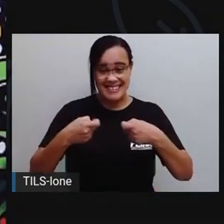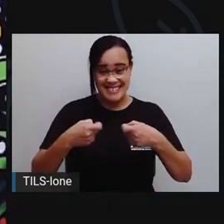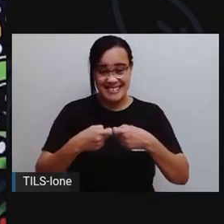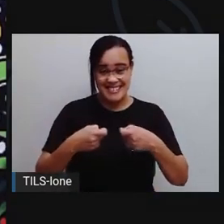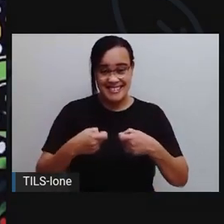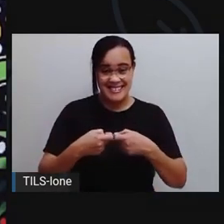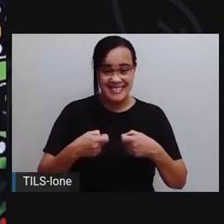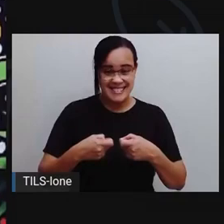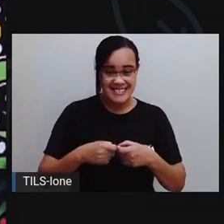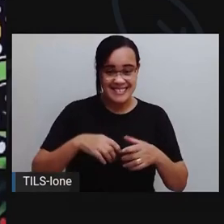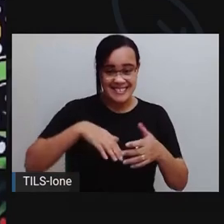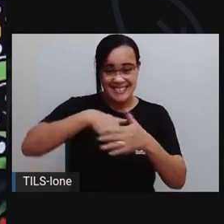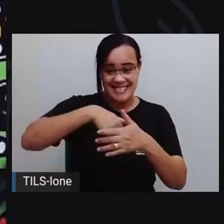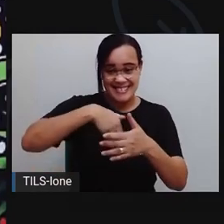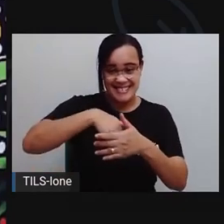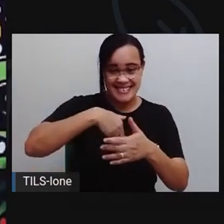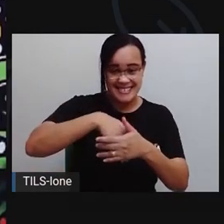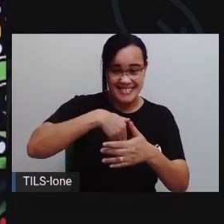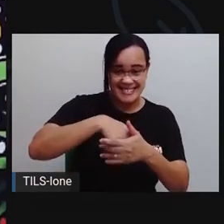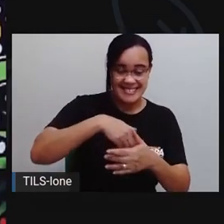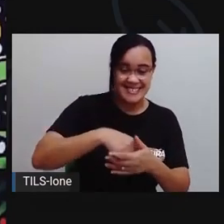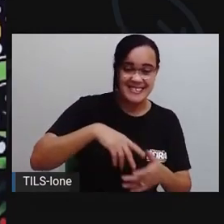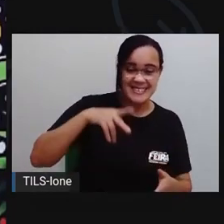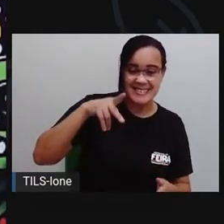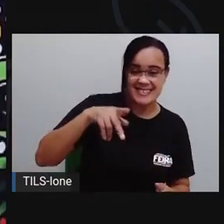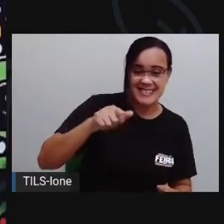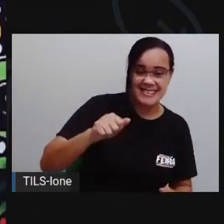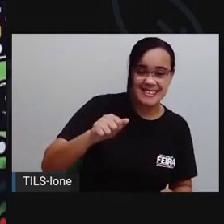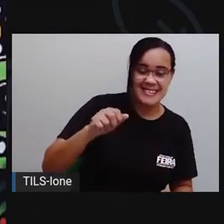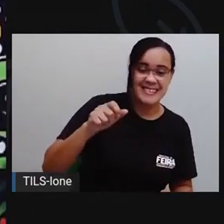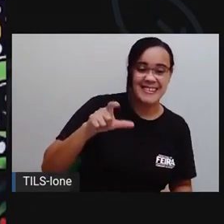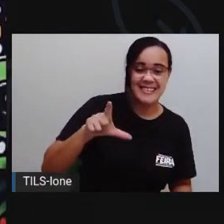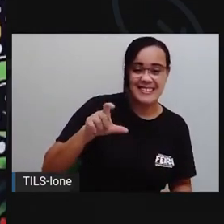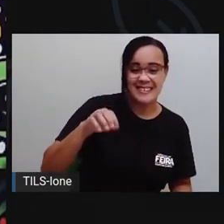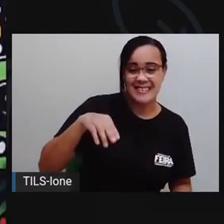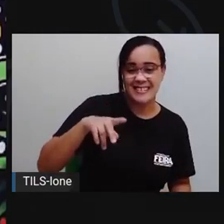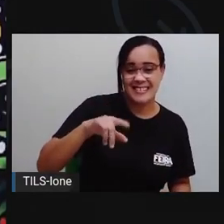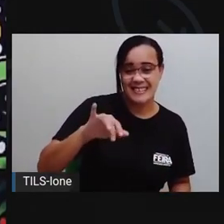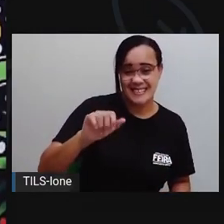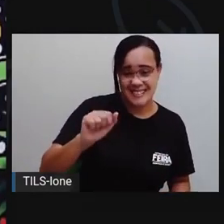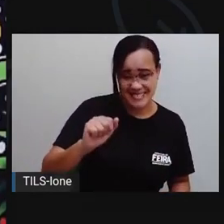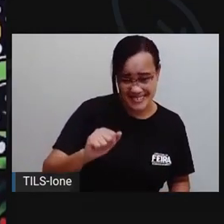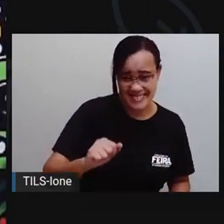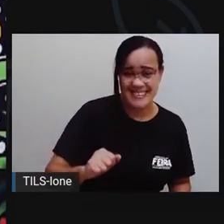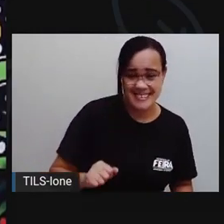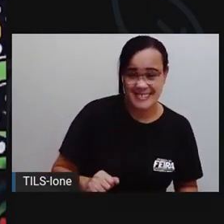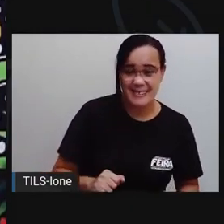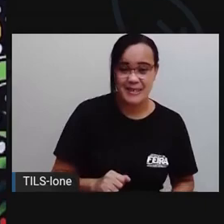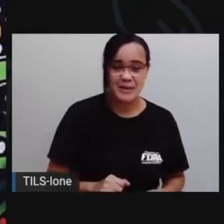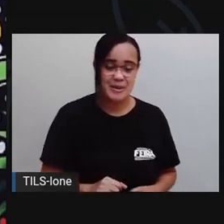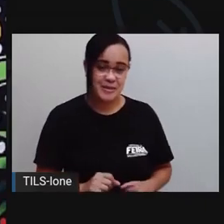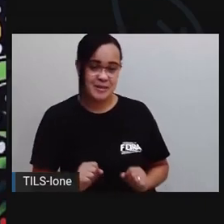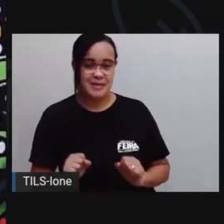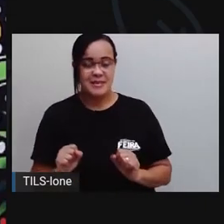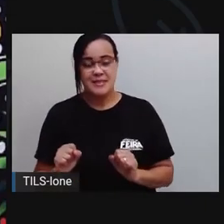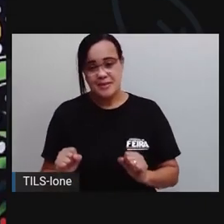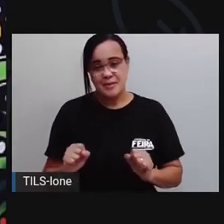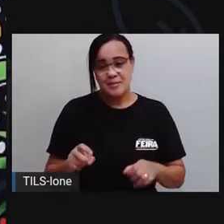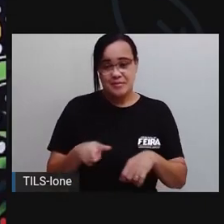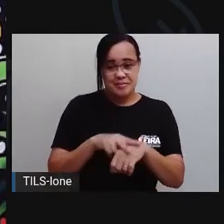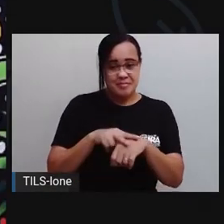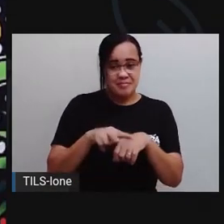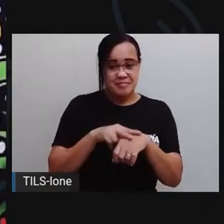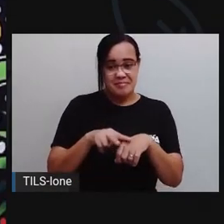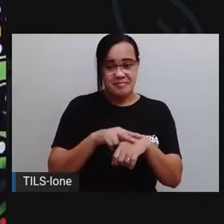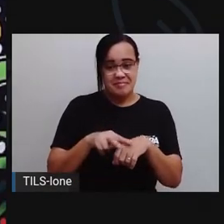Ó. Dois lacinhos. Poderia ser de outro formato? Poderia, né? A gente fez, acabou ficando